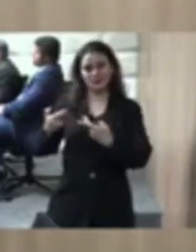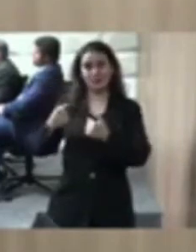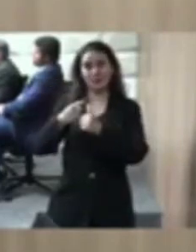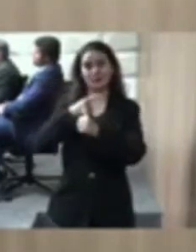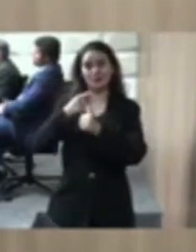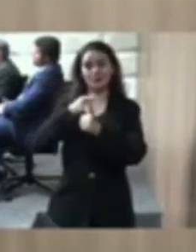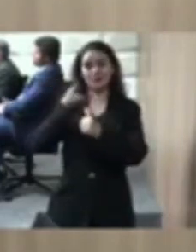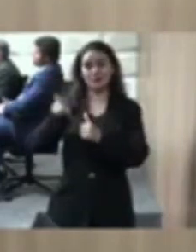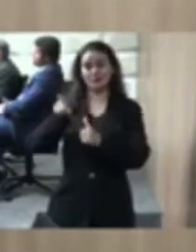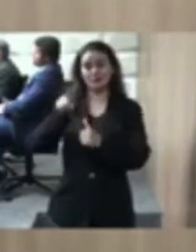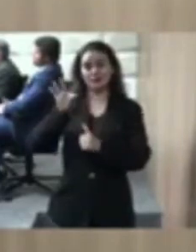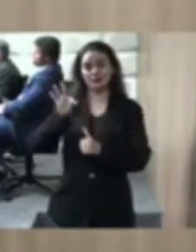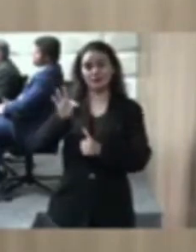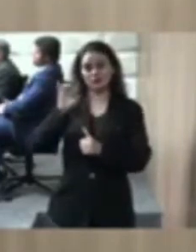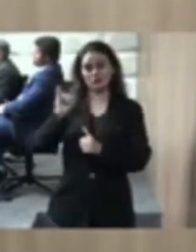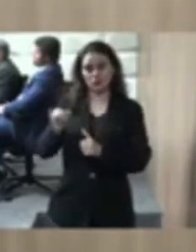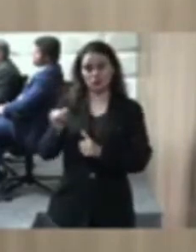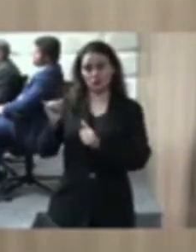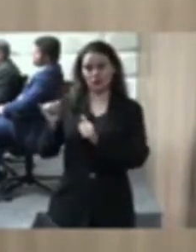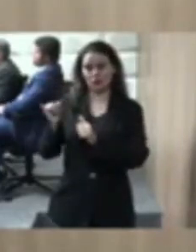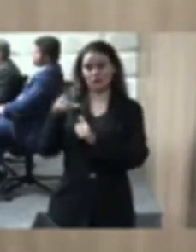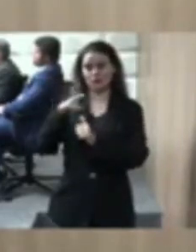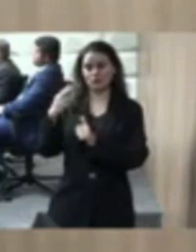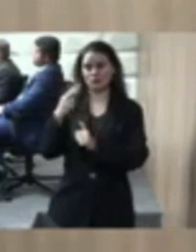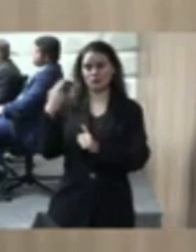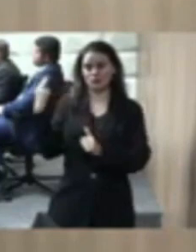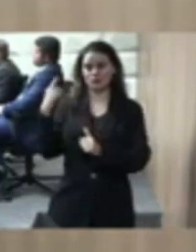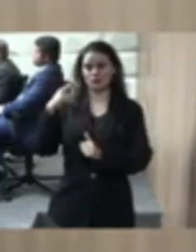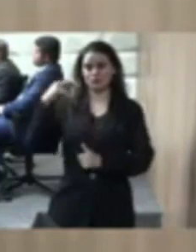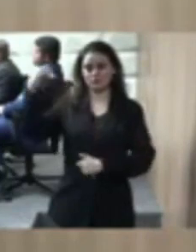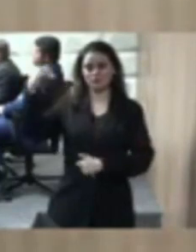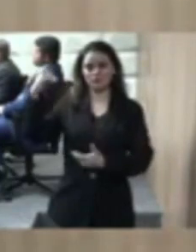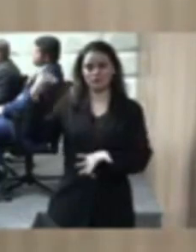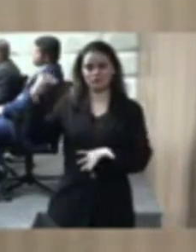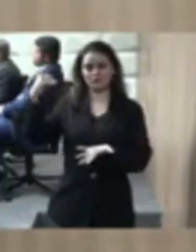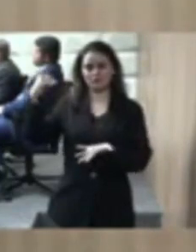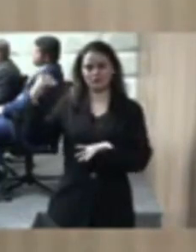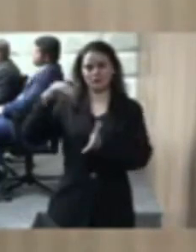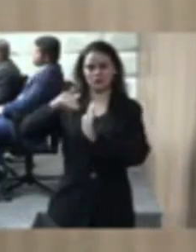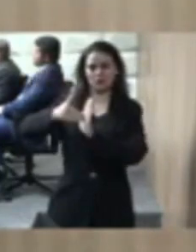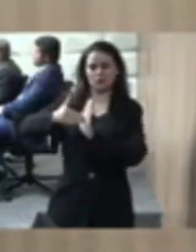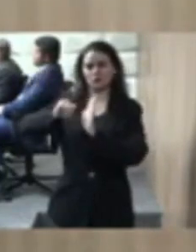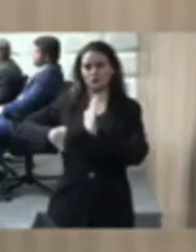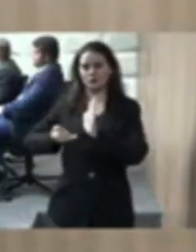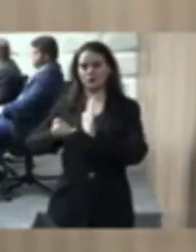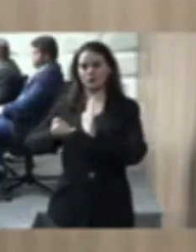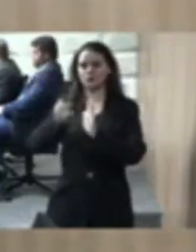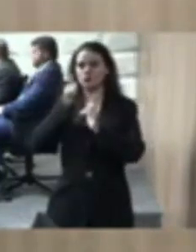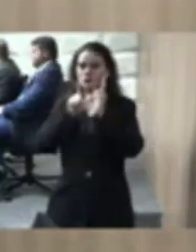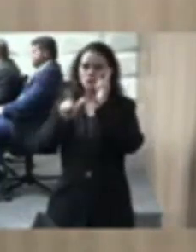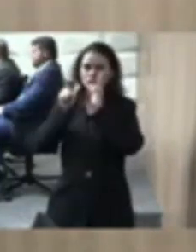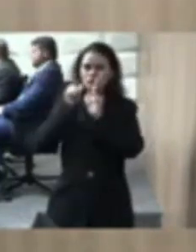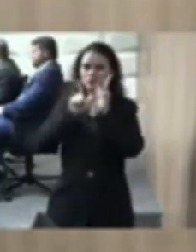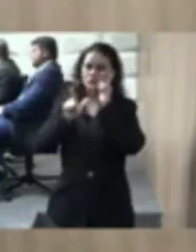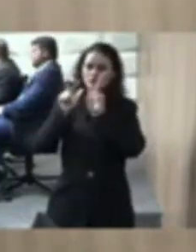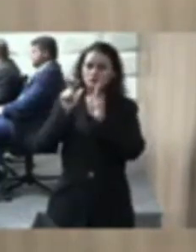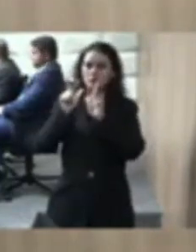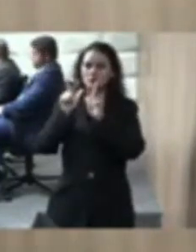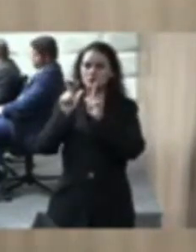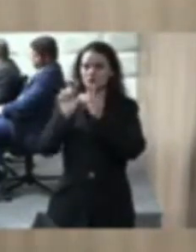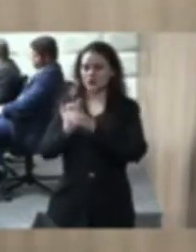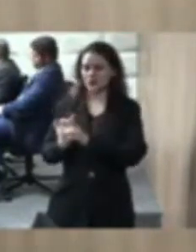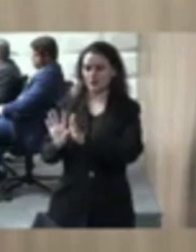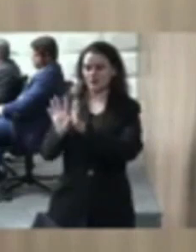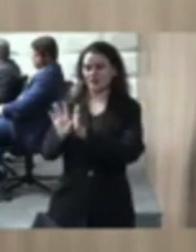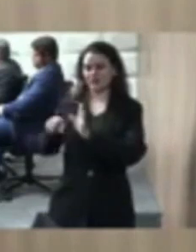Tribunal de Justiça, onde tive meu nome ratificado pelo TJ, em todas as oportunidades que eu coloquei à disposição